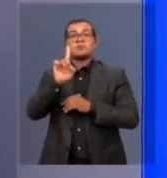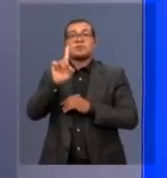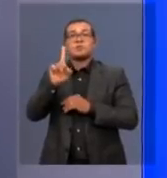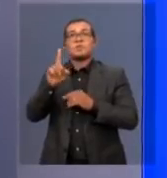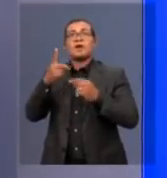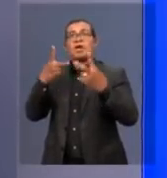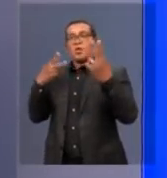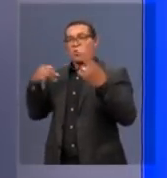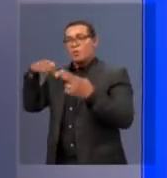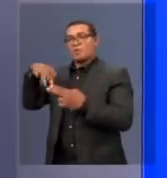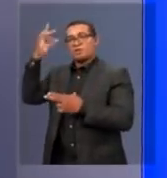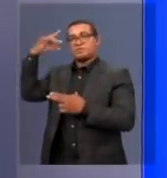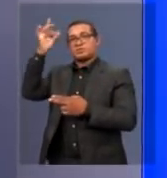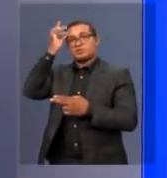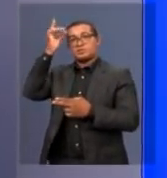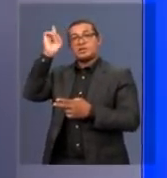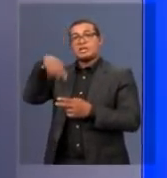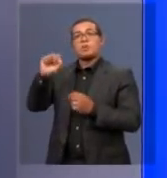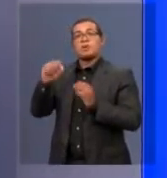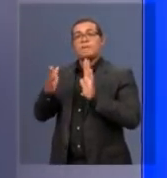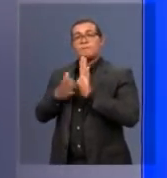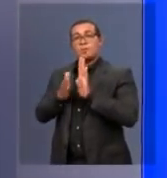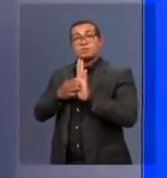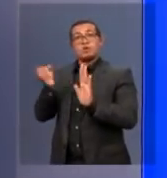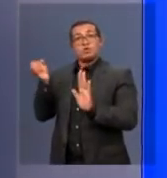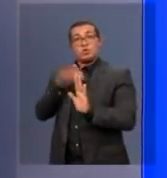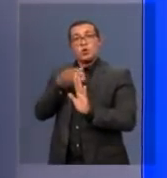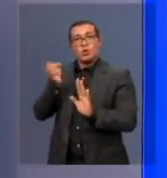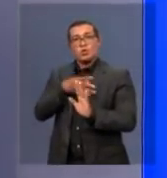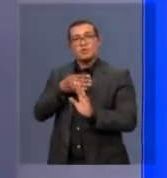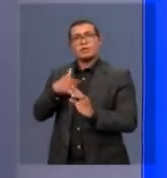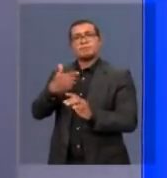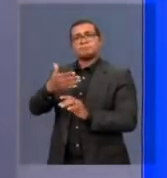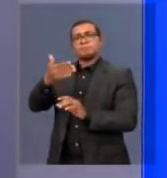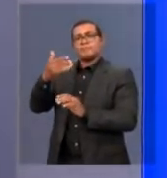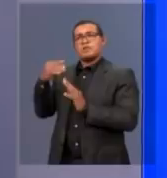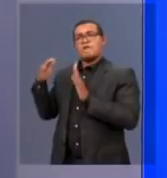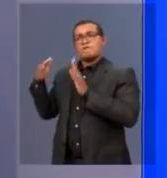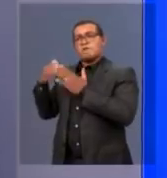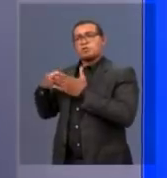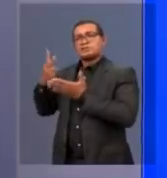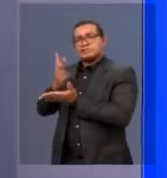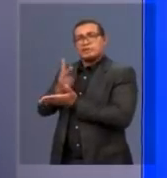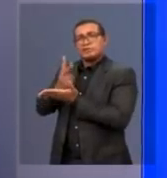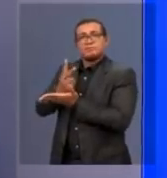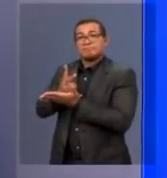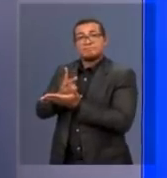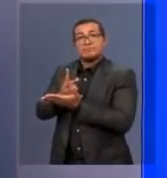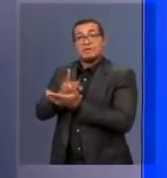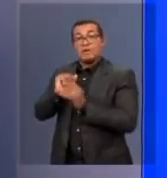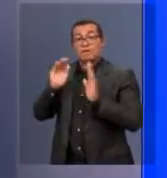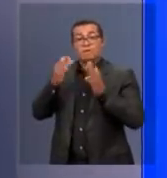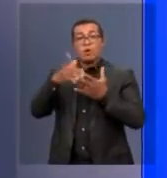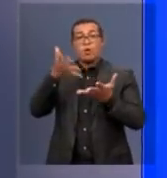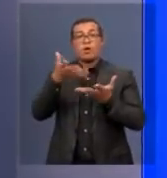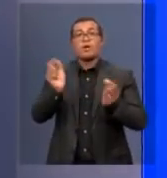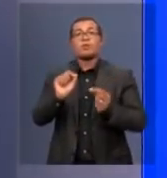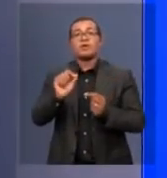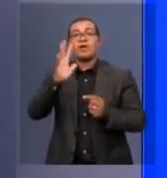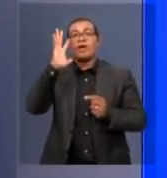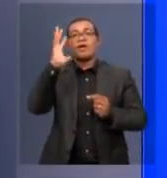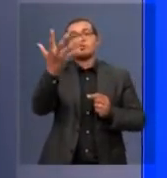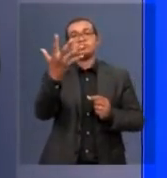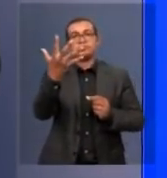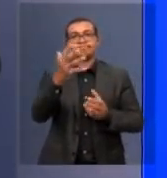construiu que é uma candidatura nova uma candidatura sem vício político voltado efetivamente para resultado o cenário nacional está